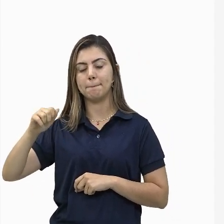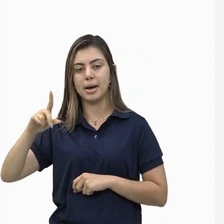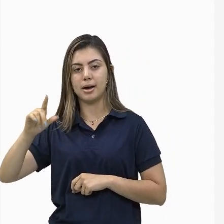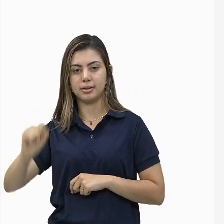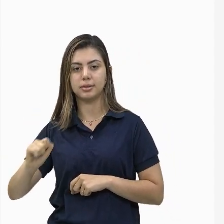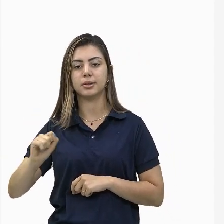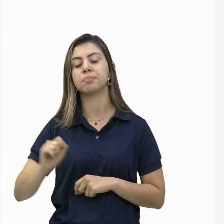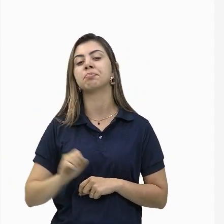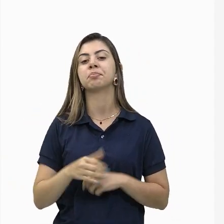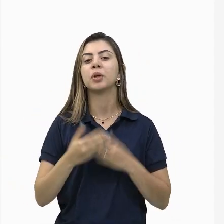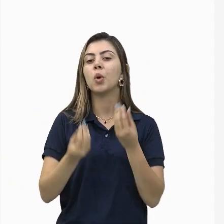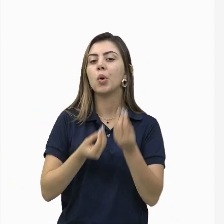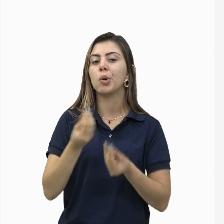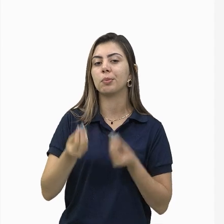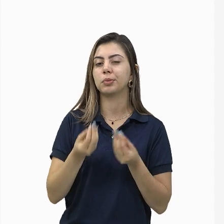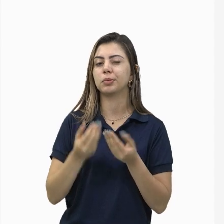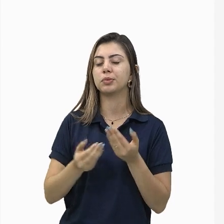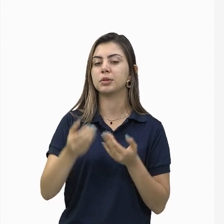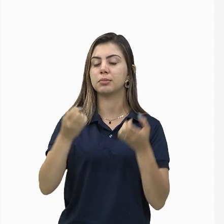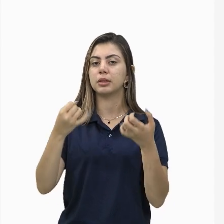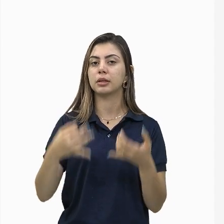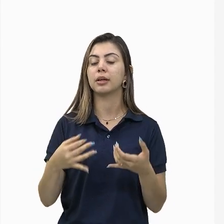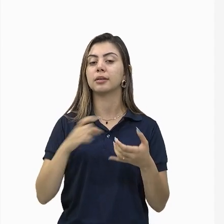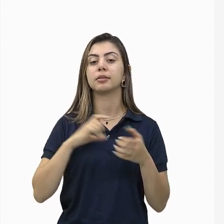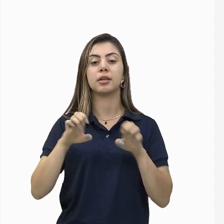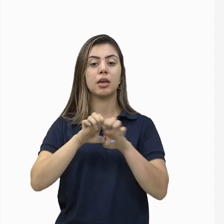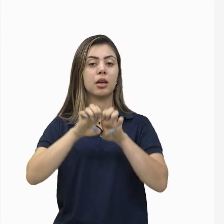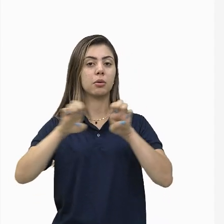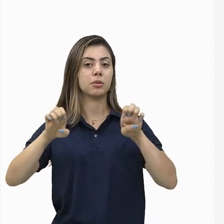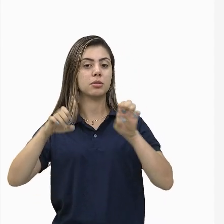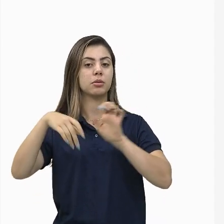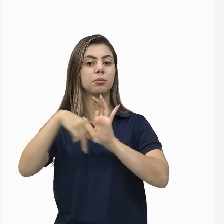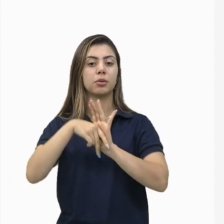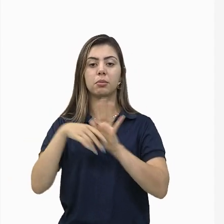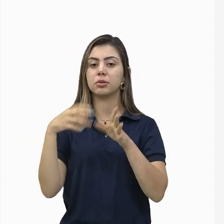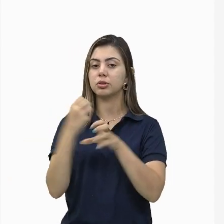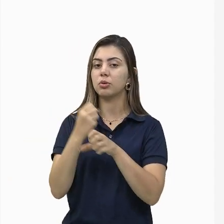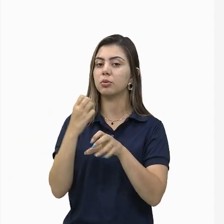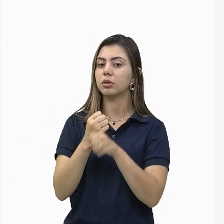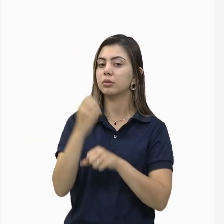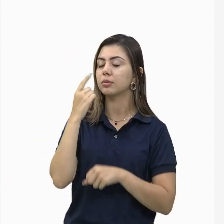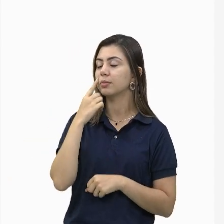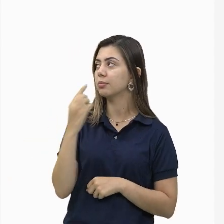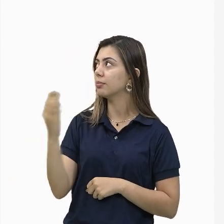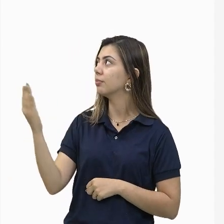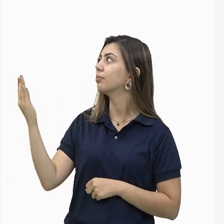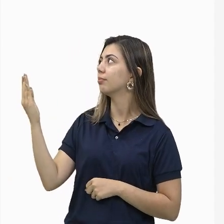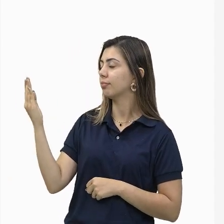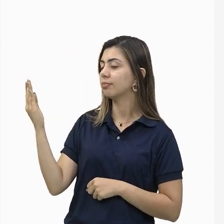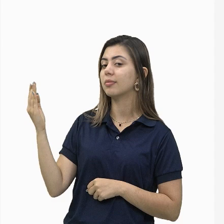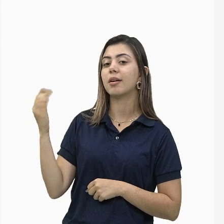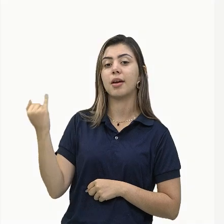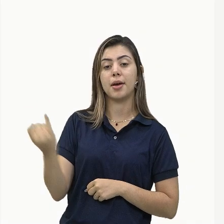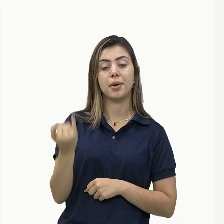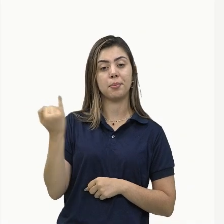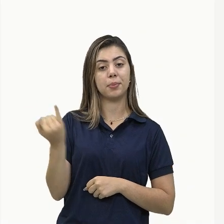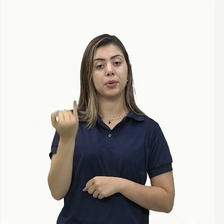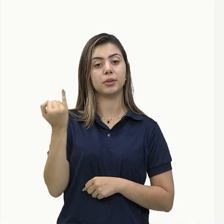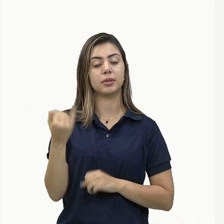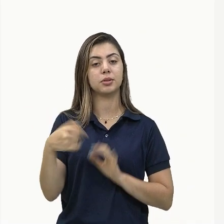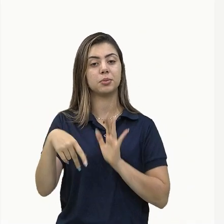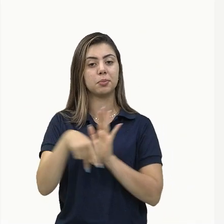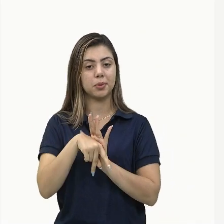resistor, ela é dada por essa expressão aqui, ó. Tá certo? Expressão importante, né? Uma expressão da